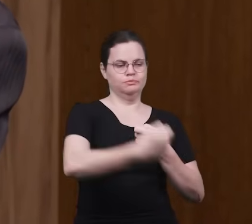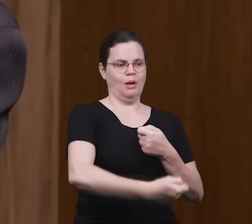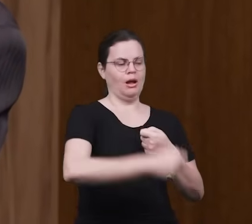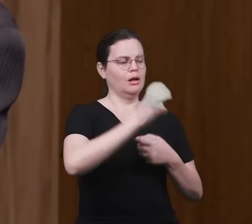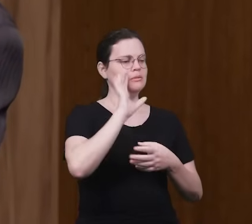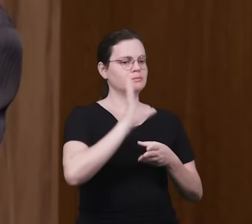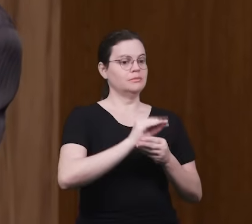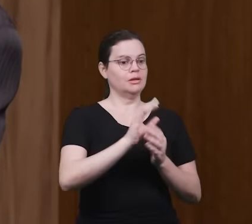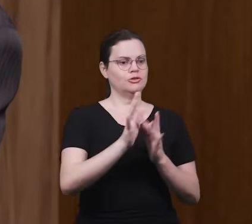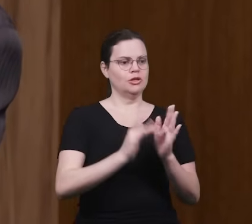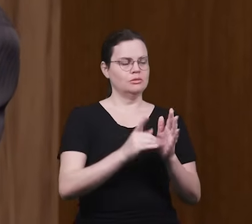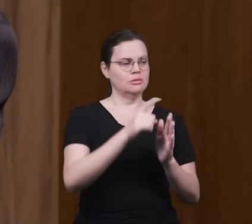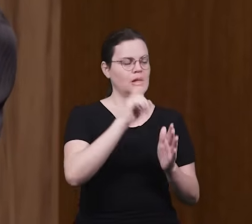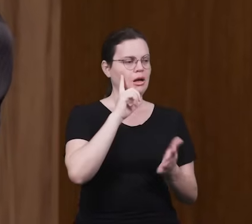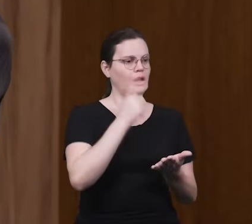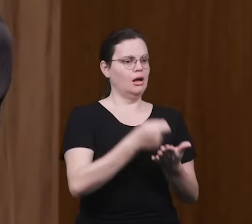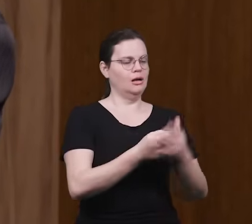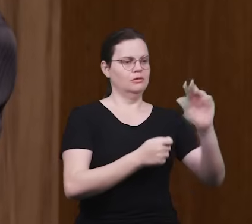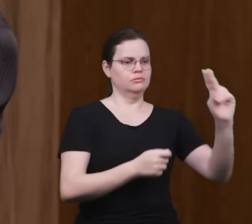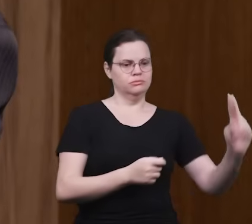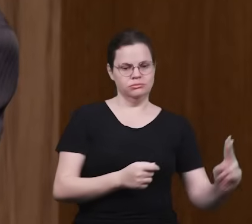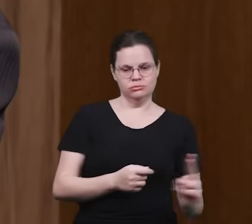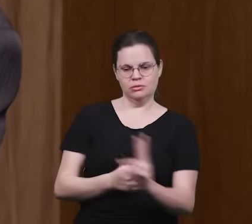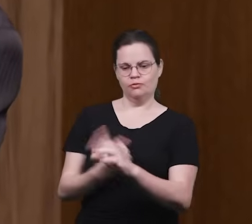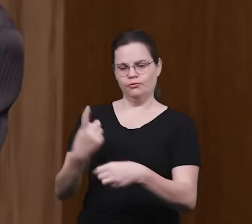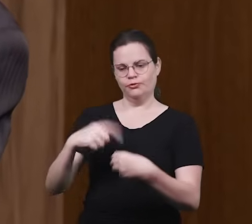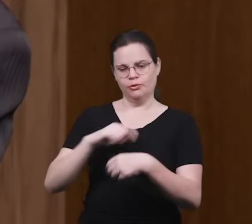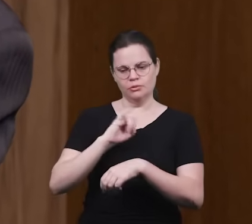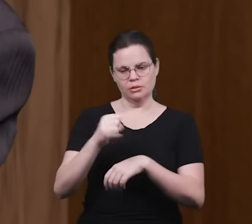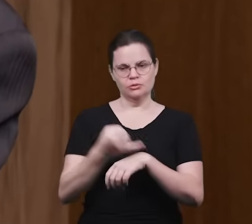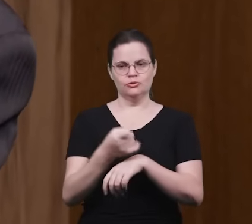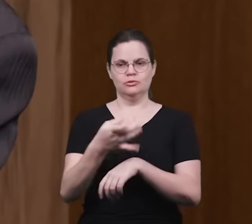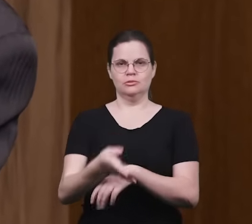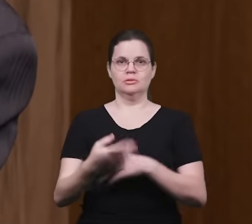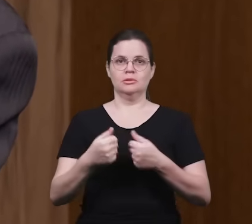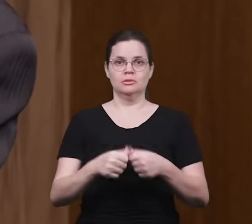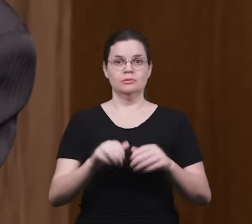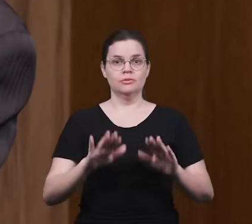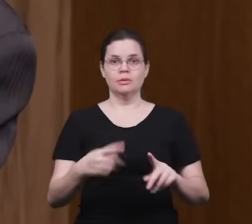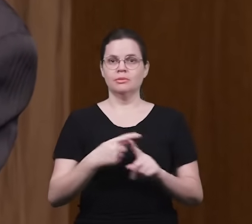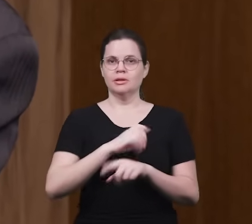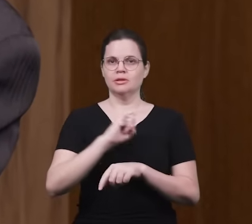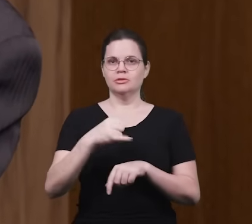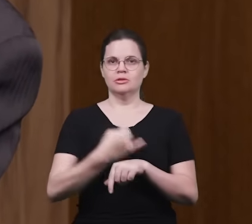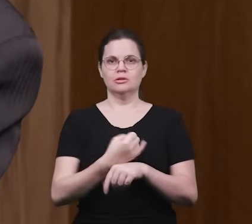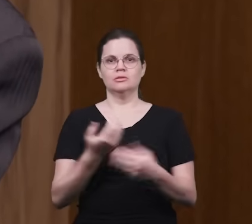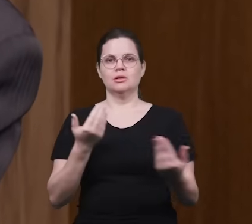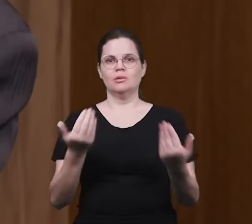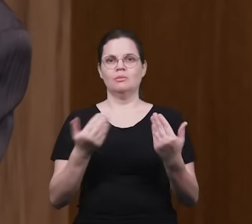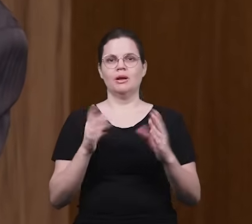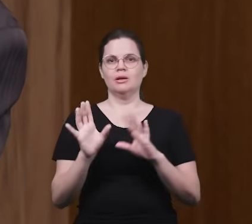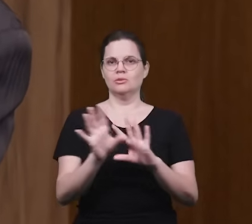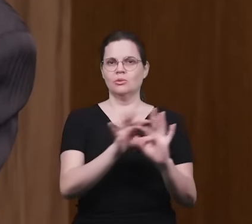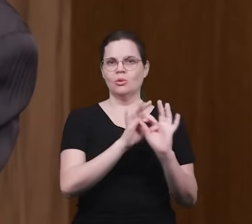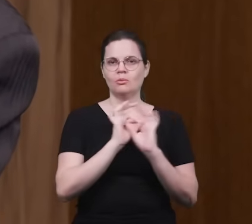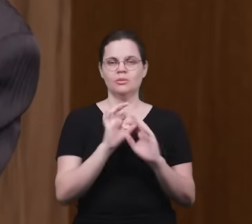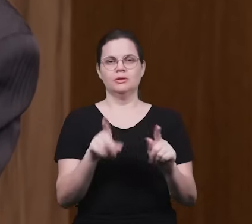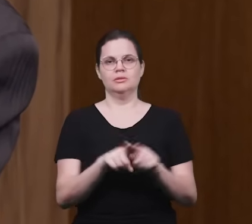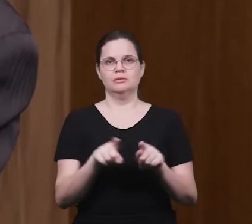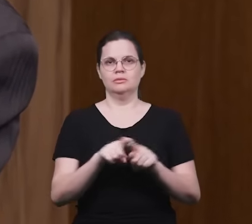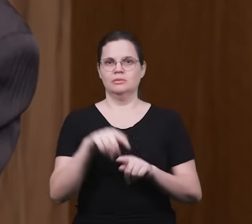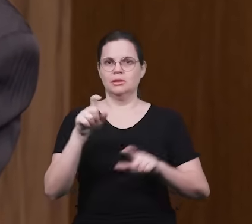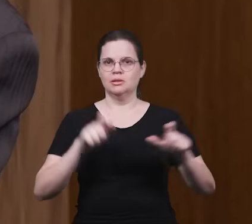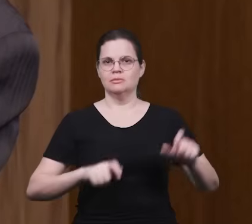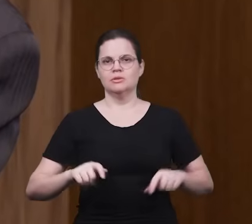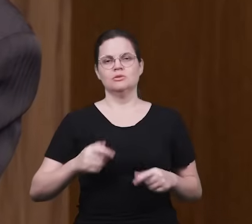reconheceram. Qual foi a atitude deles? Voltar para Jerusalém. Não tem outra, né? Porque Jerusalém fala da comunhão, fala da posição